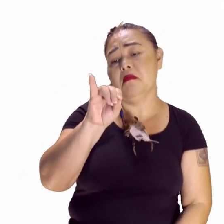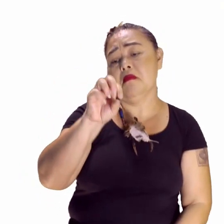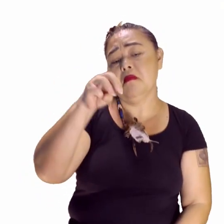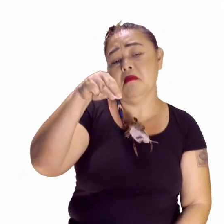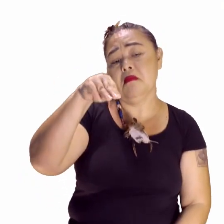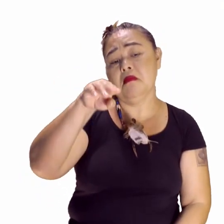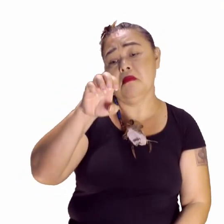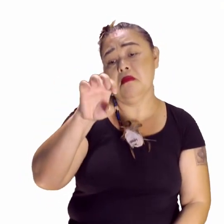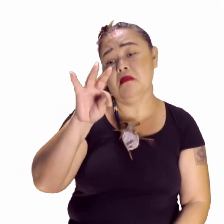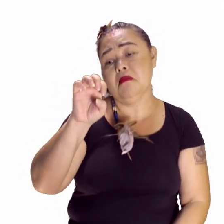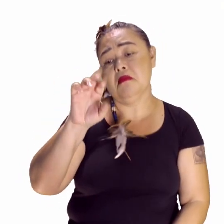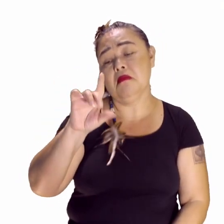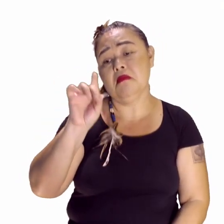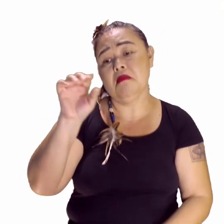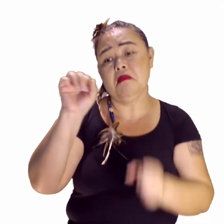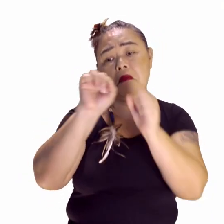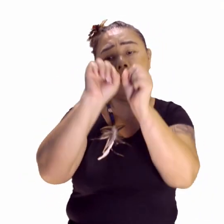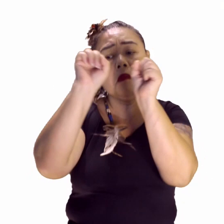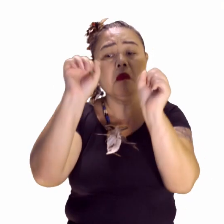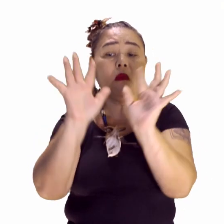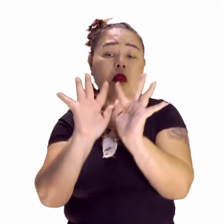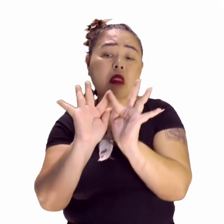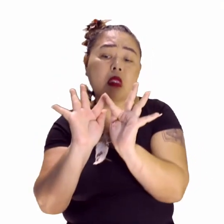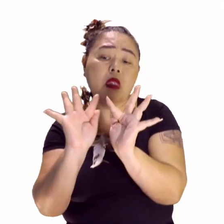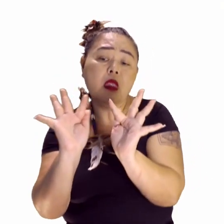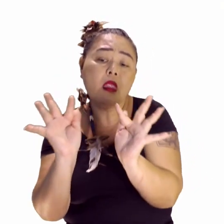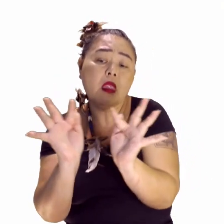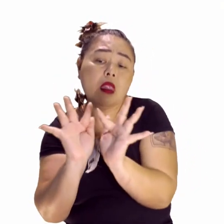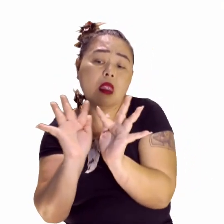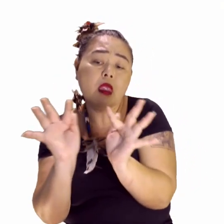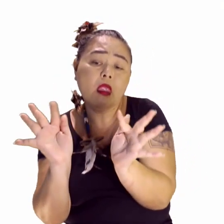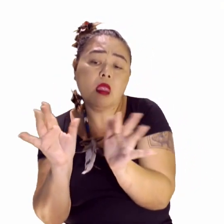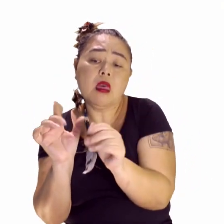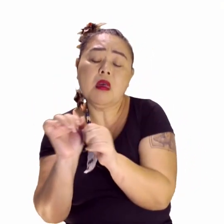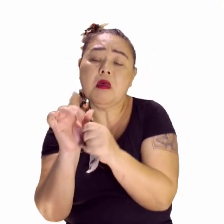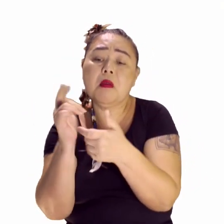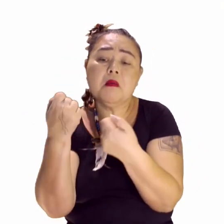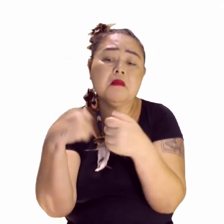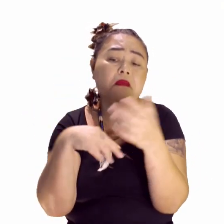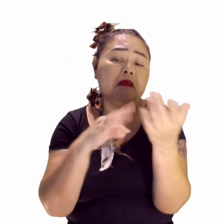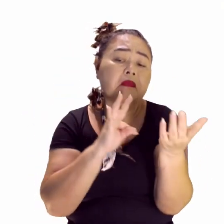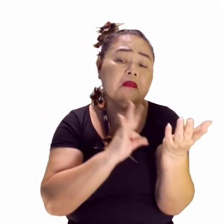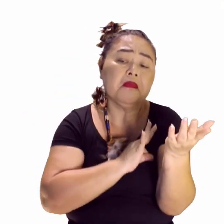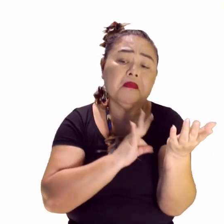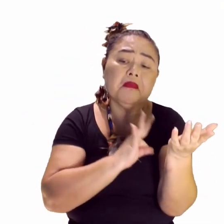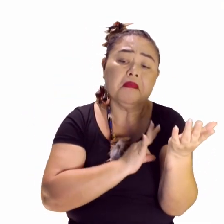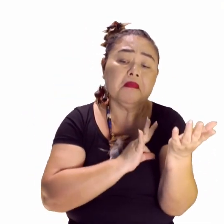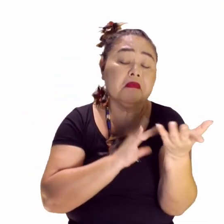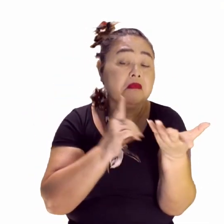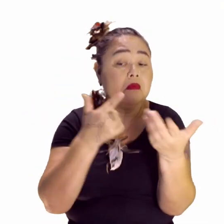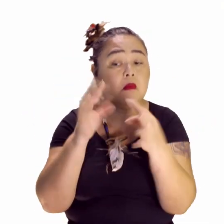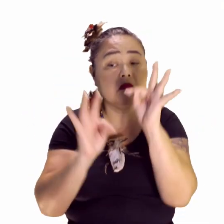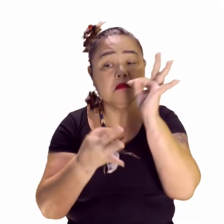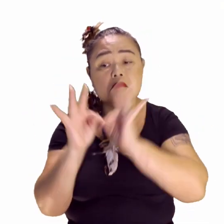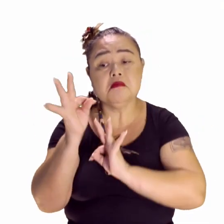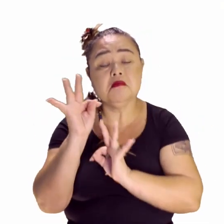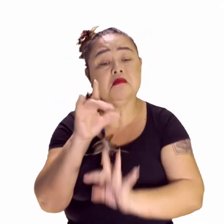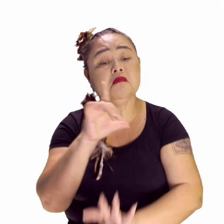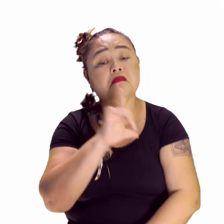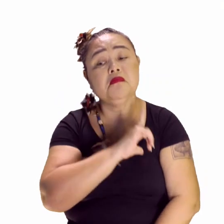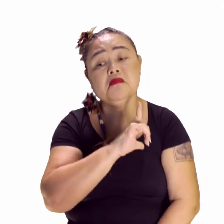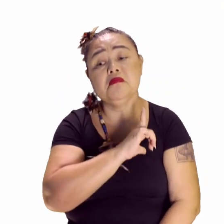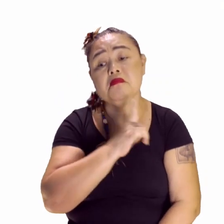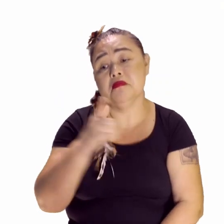Rudimentar é um sistema mais simples, que não tem utilização de técnicas modernas. Nem muita tecnologia, né? Vai usar geralmente,